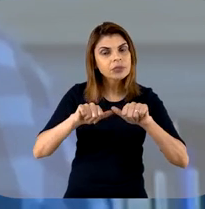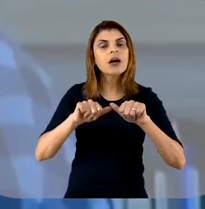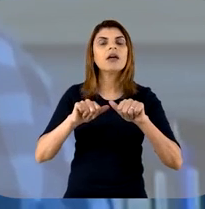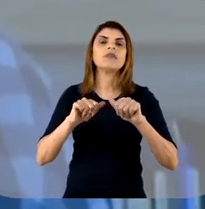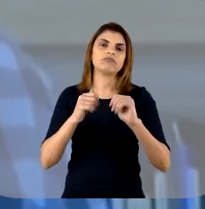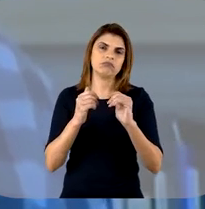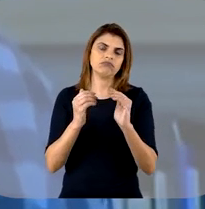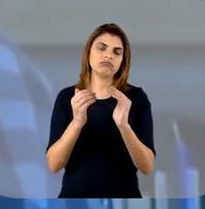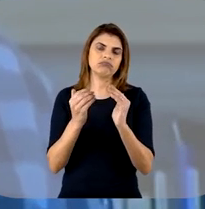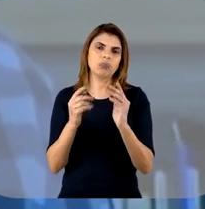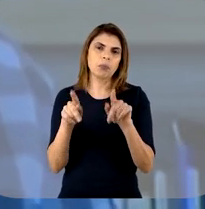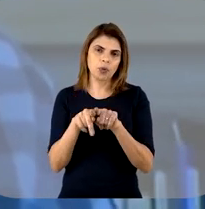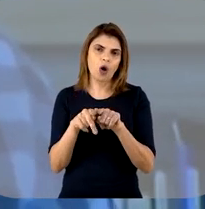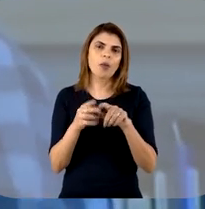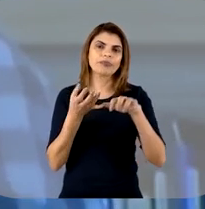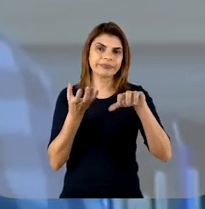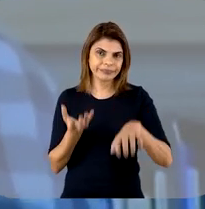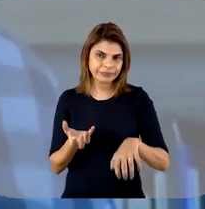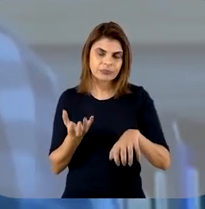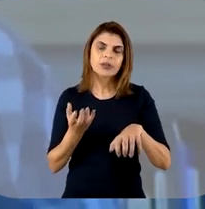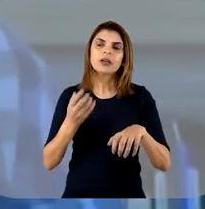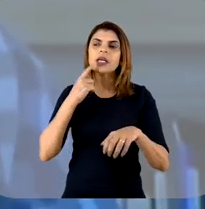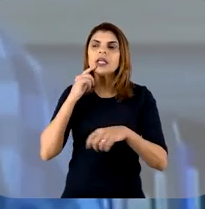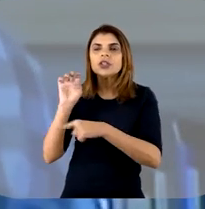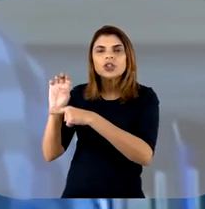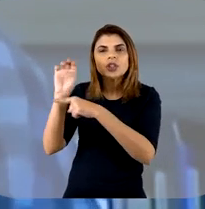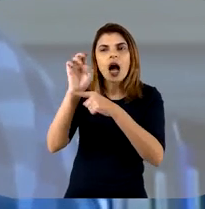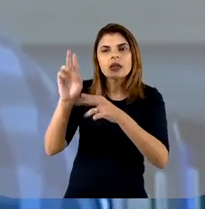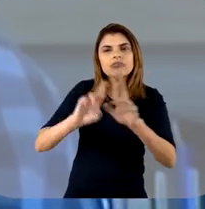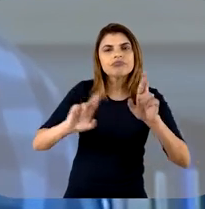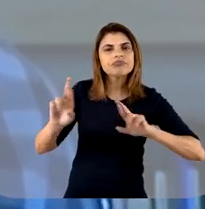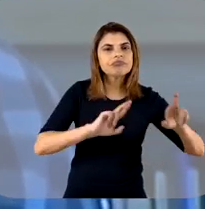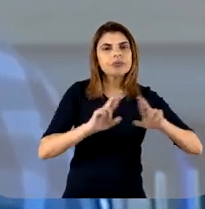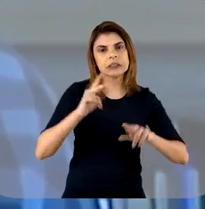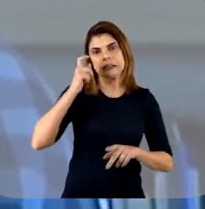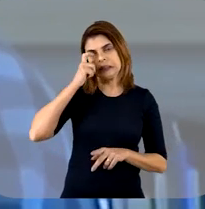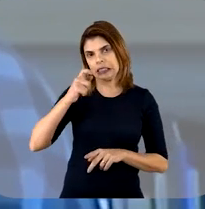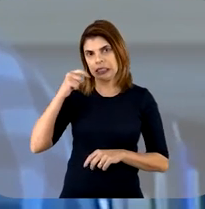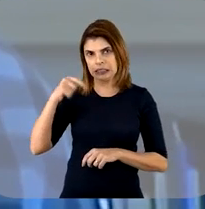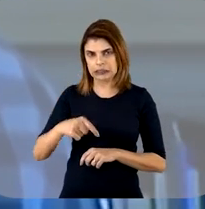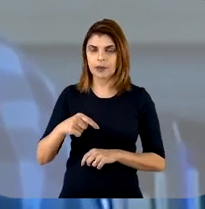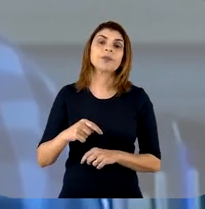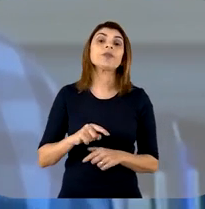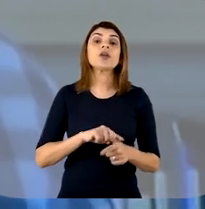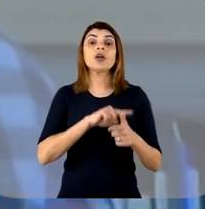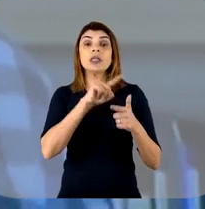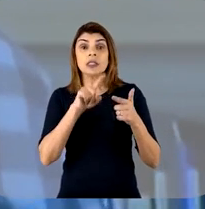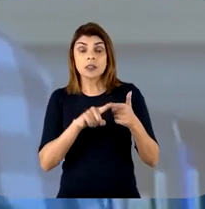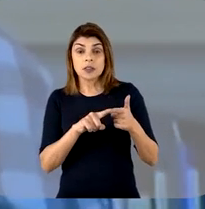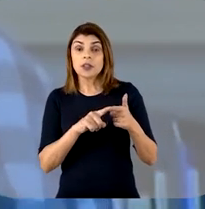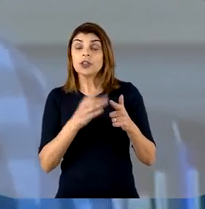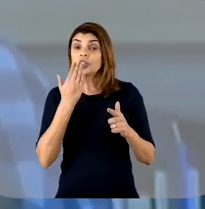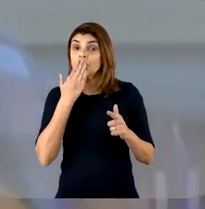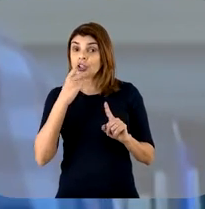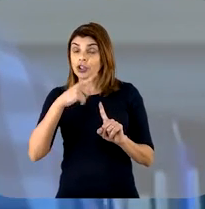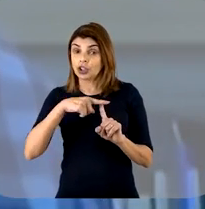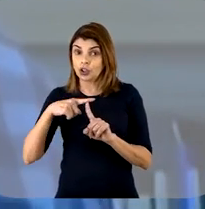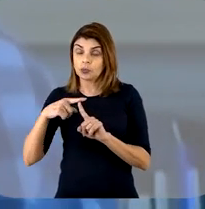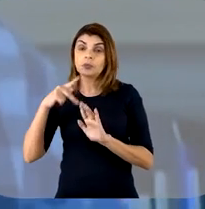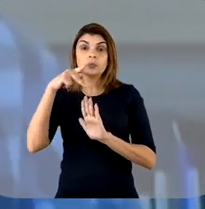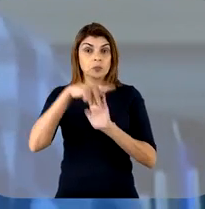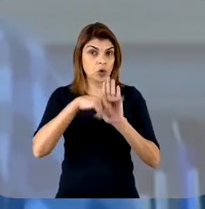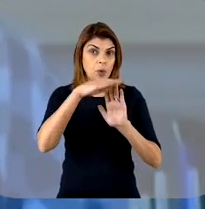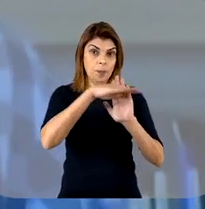muito complexa com os estados e, obviamente, com os interessados em relação a isso. Um outro tipo de